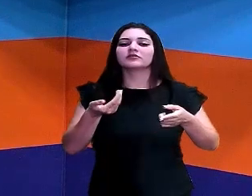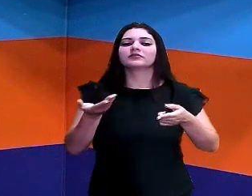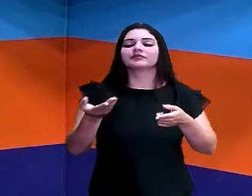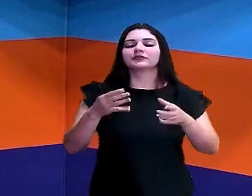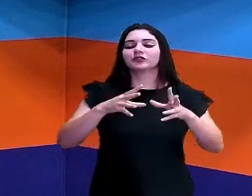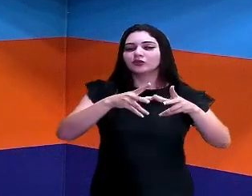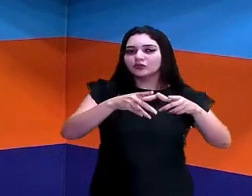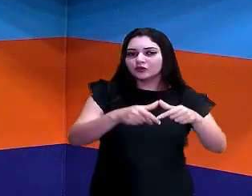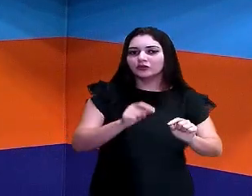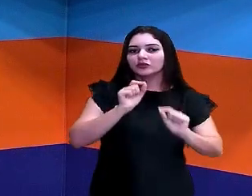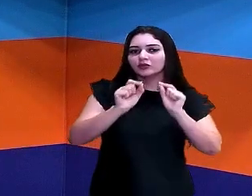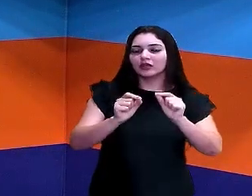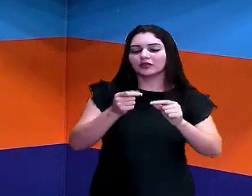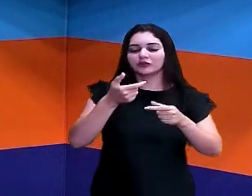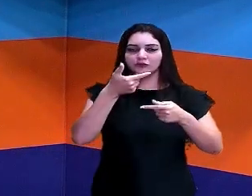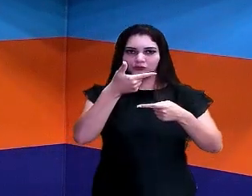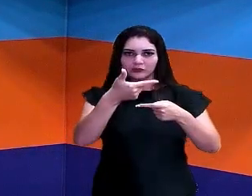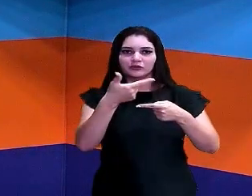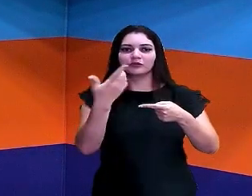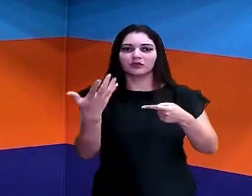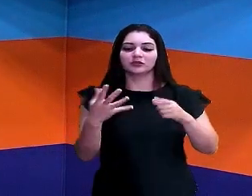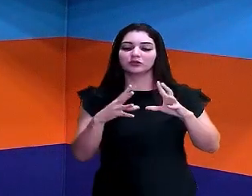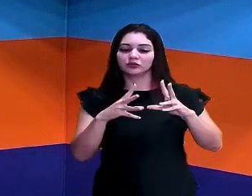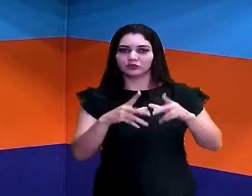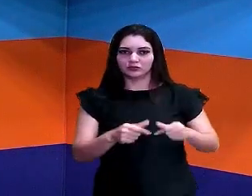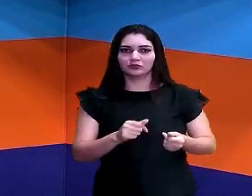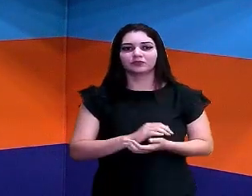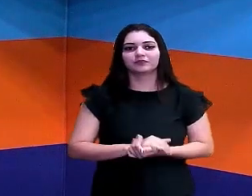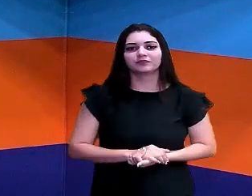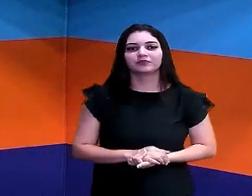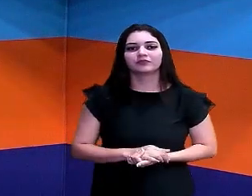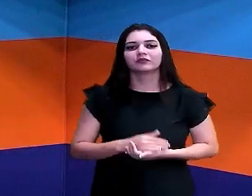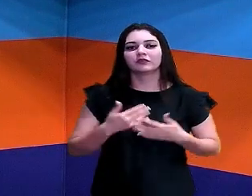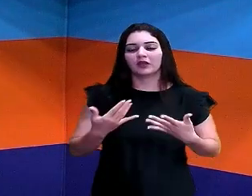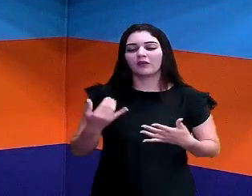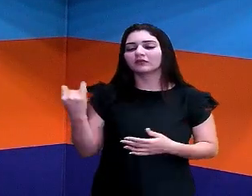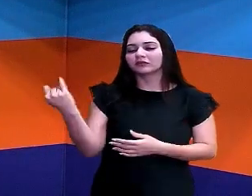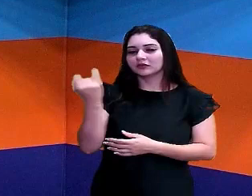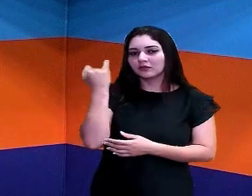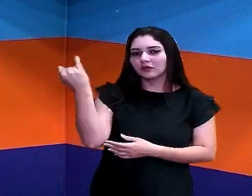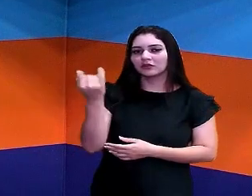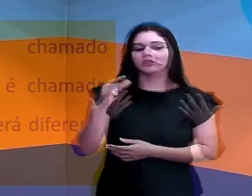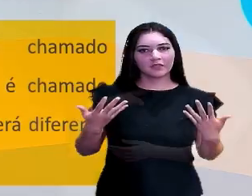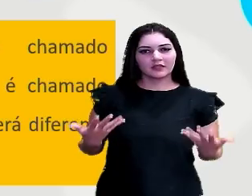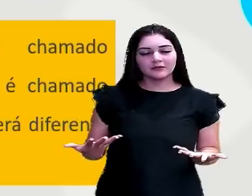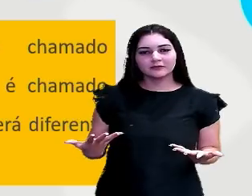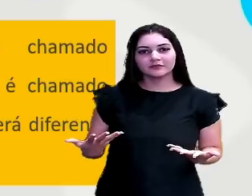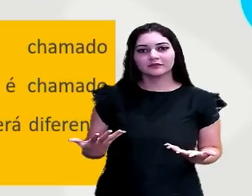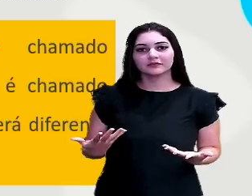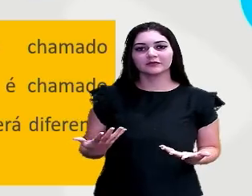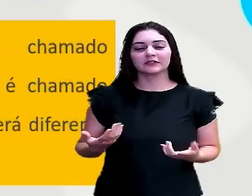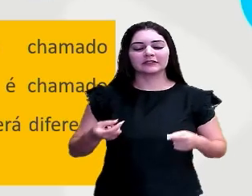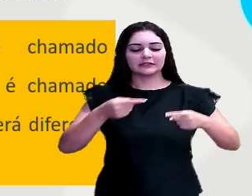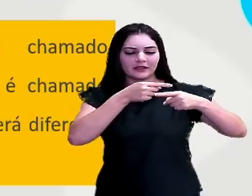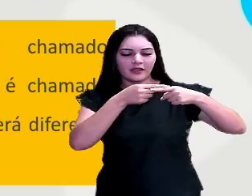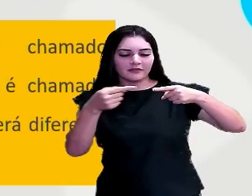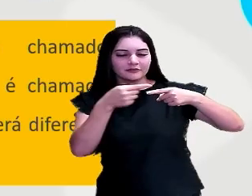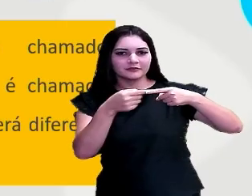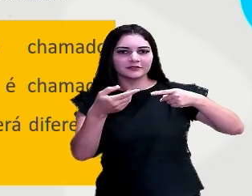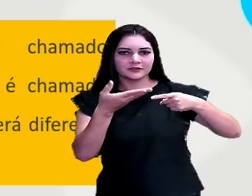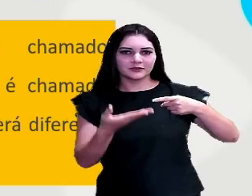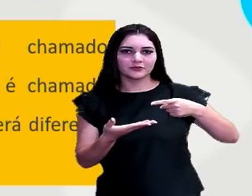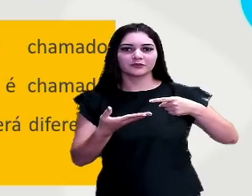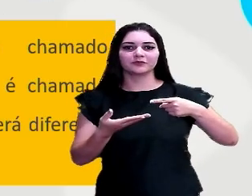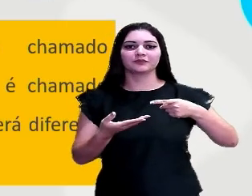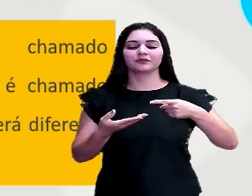todo, tirei 2 partes do todo, tá? Então é importante que vocês tenham essa relação. Nas frações,